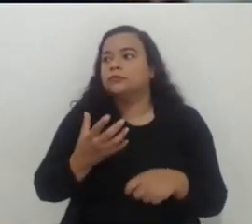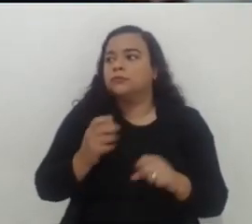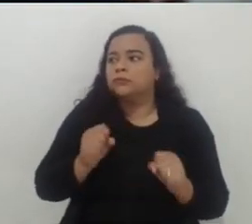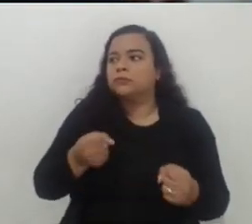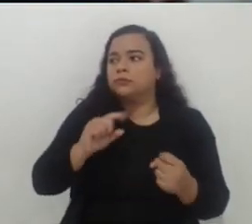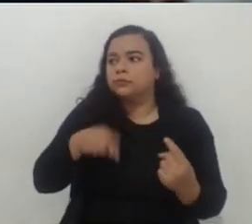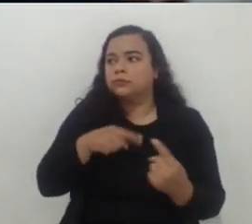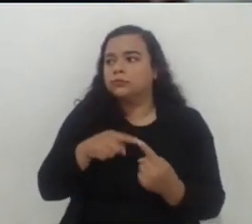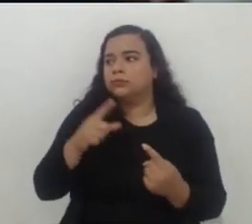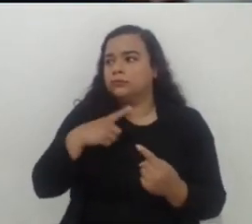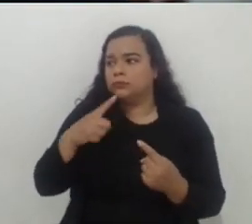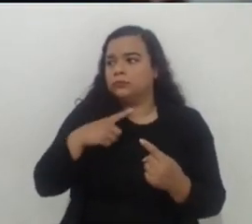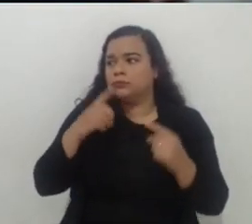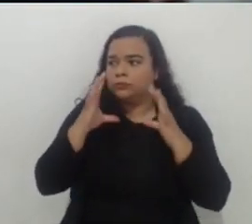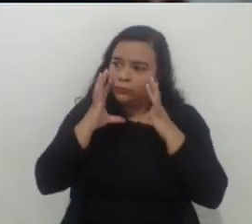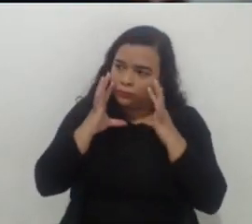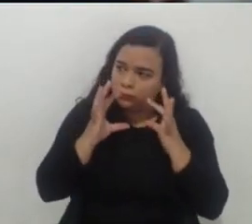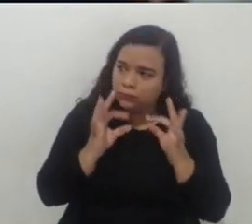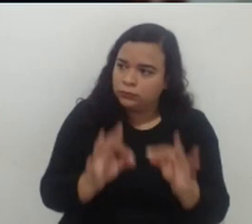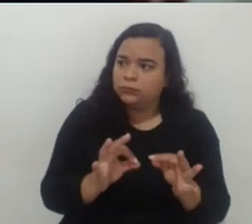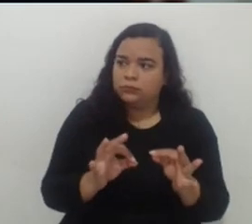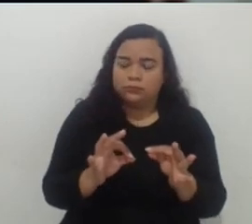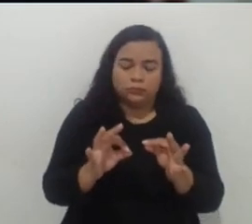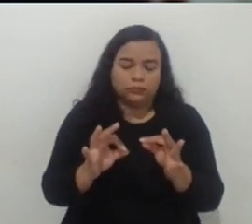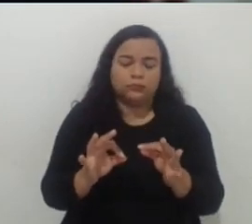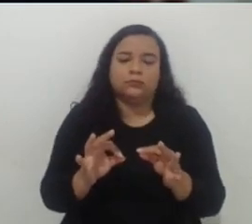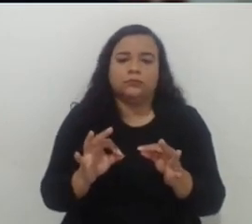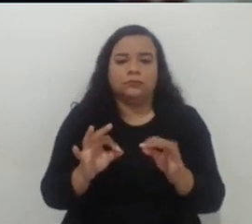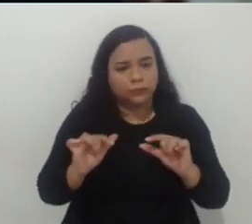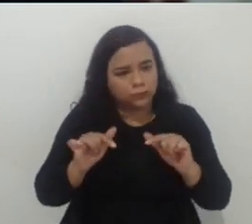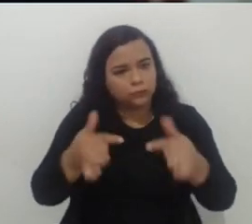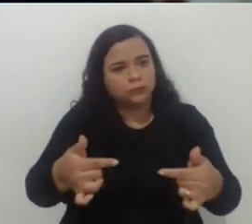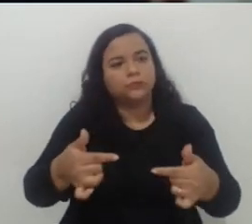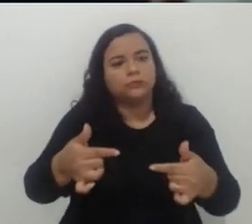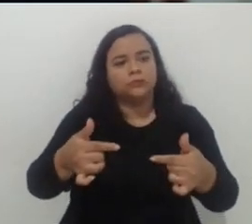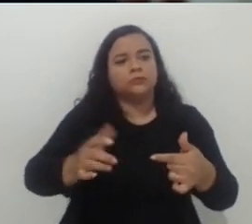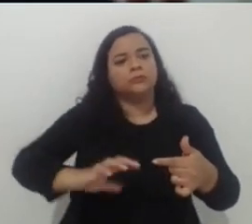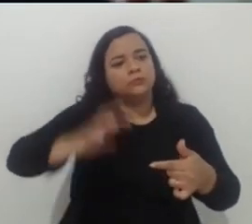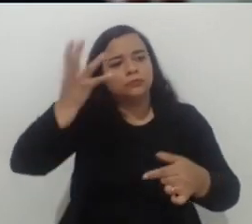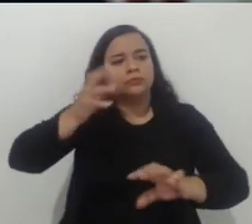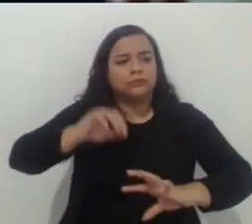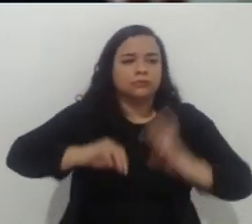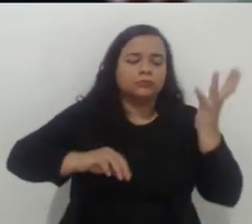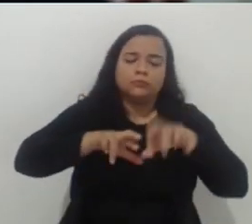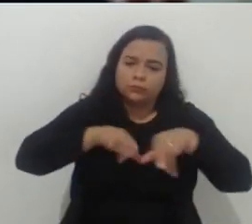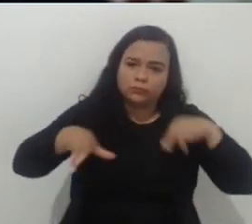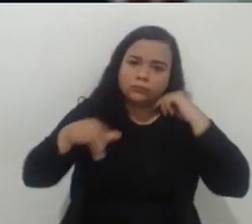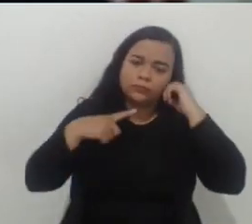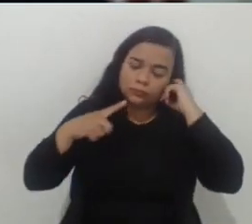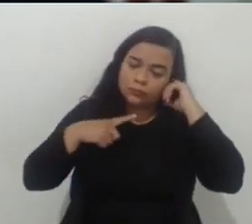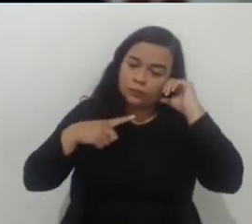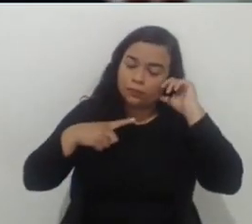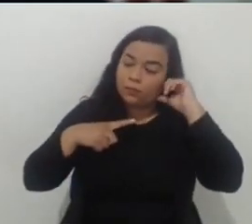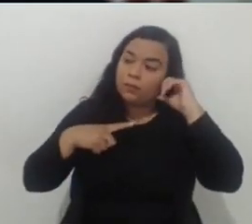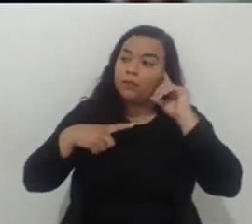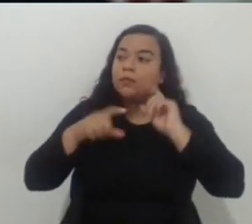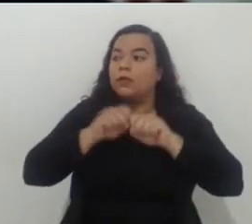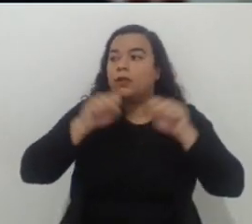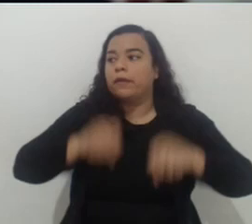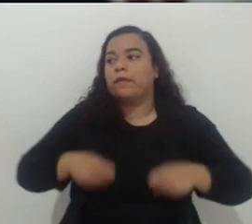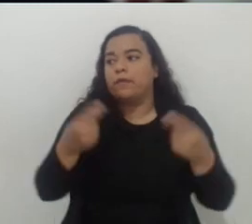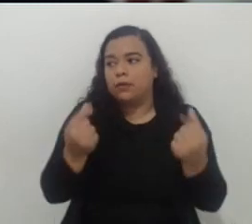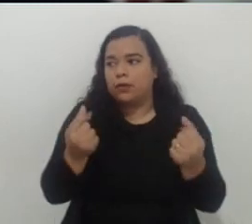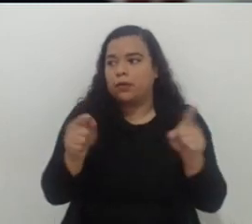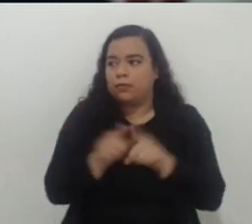atender, efetivar nessa situação dos mutuários do sistema financeiro da habitação,